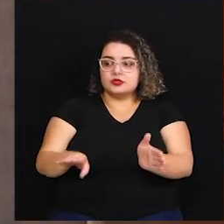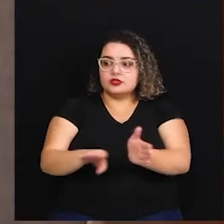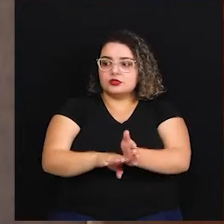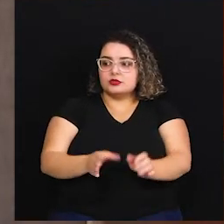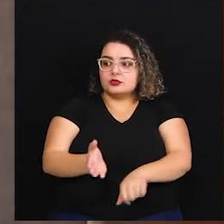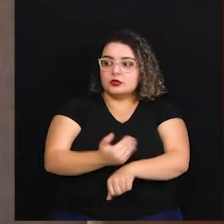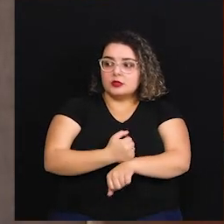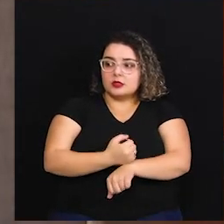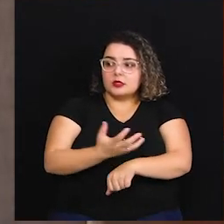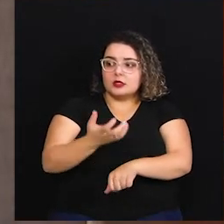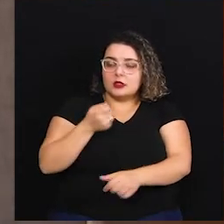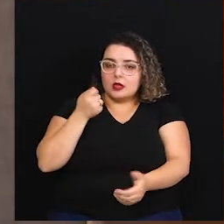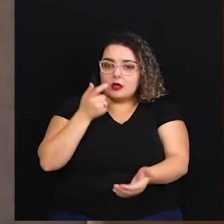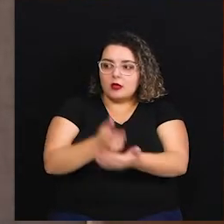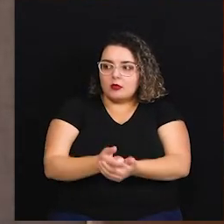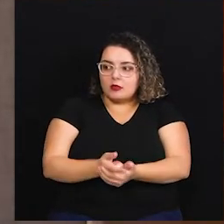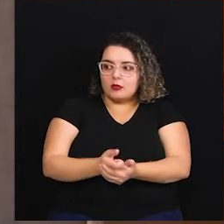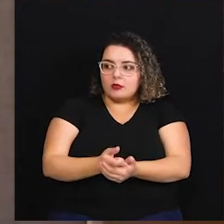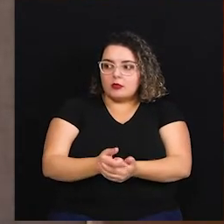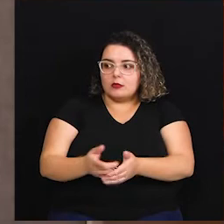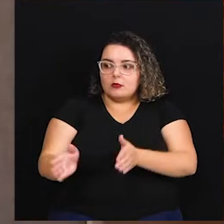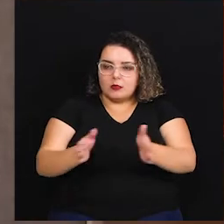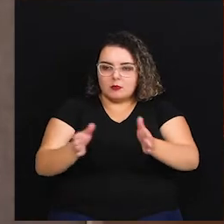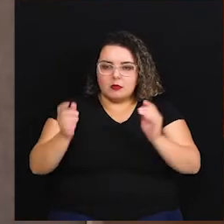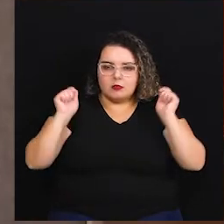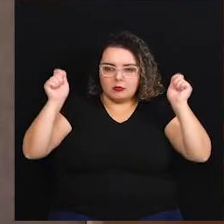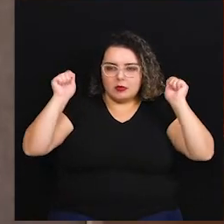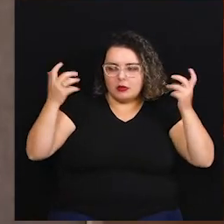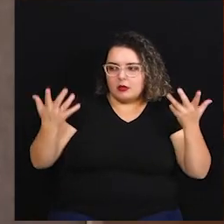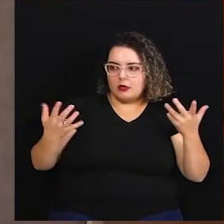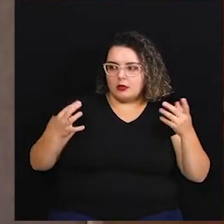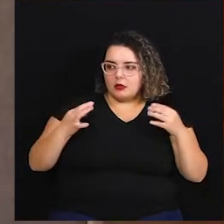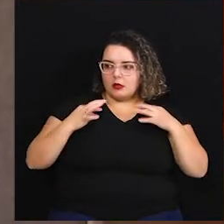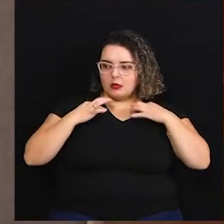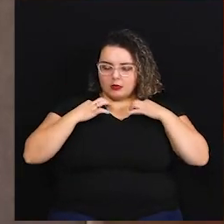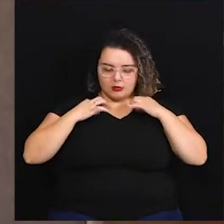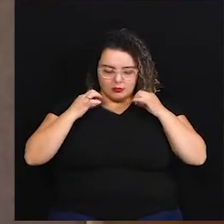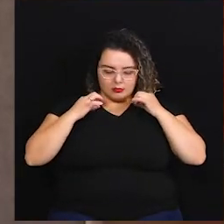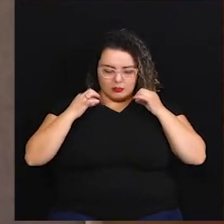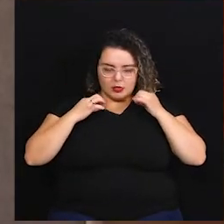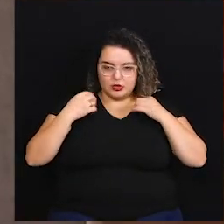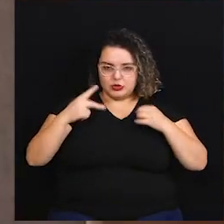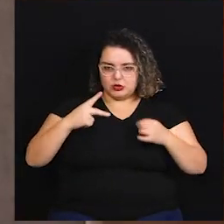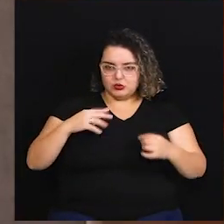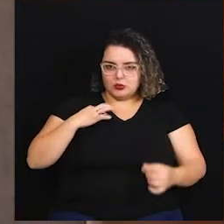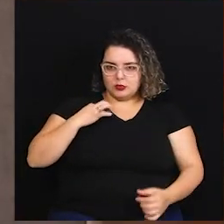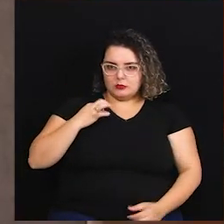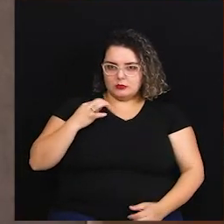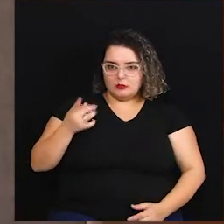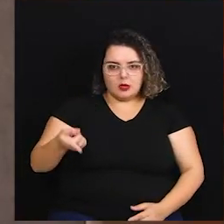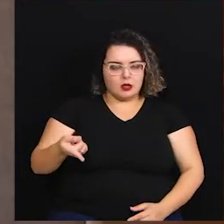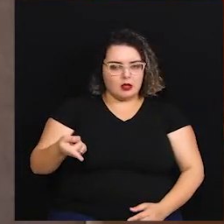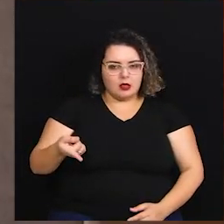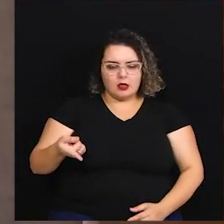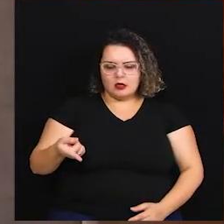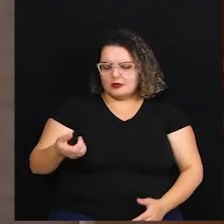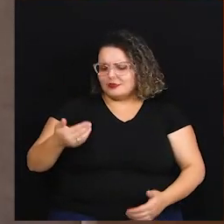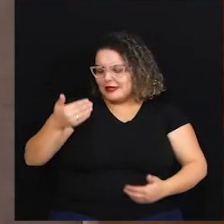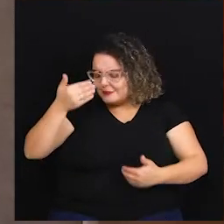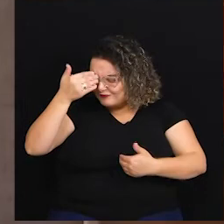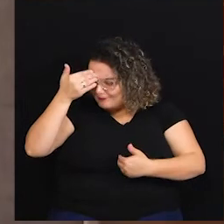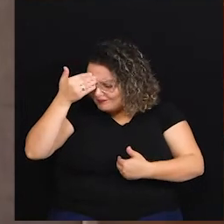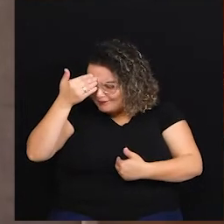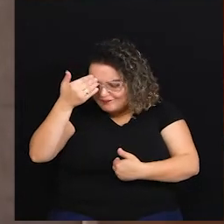mais cedo e querem comprar de você pra na hora do oba-oba, da festa, tá vestido com uma roupa sua. Isso